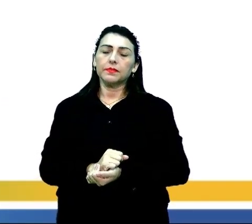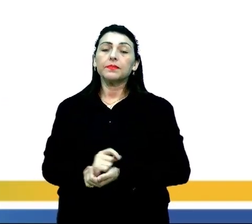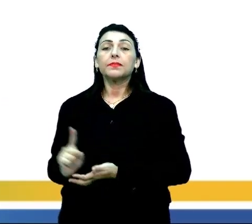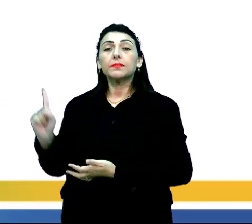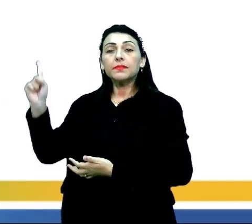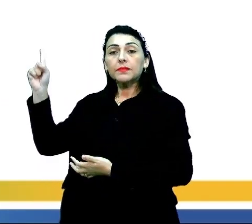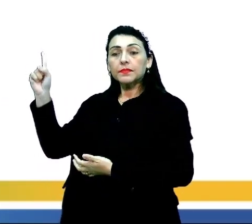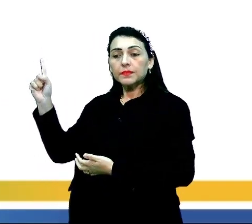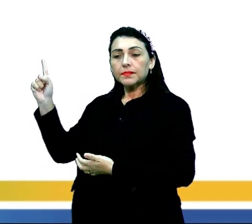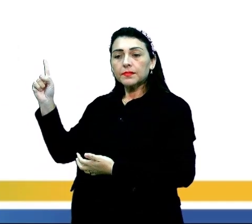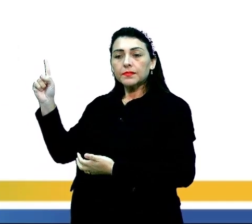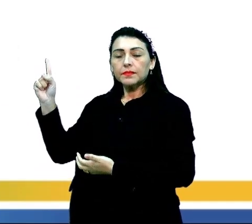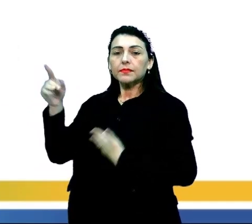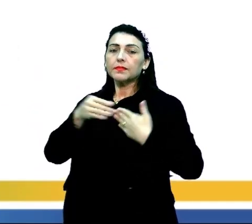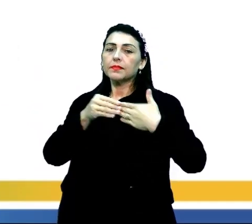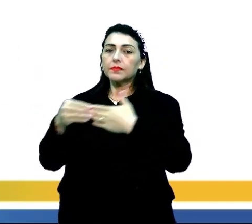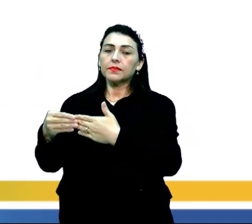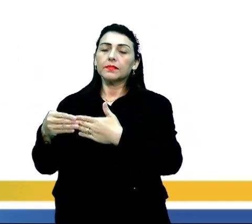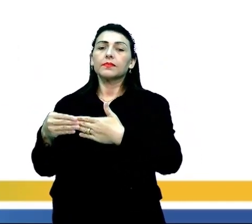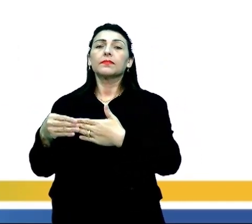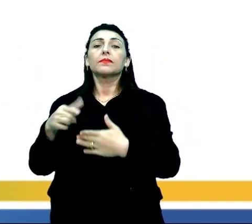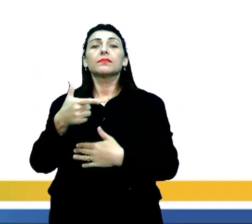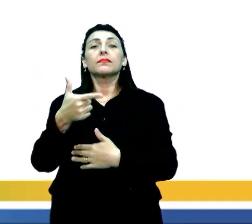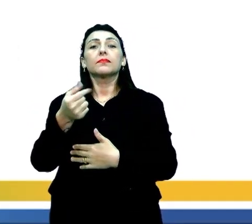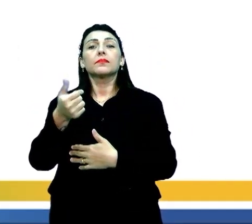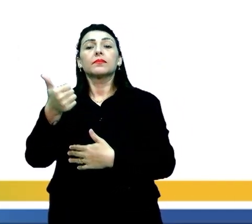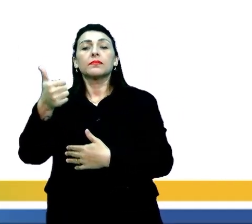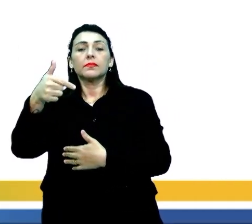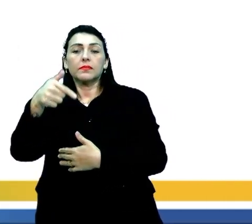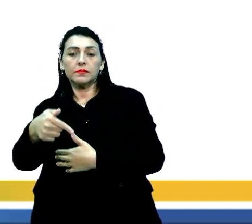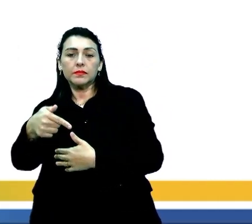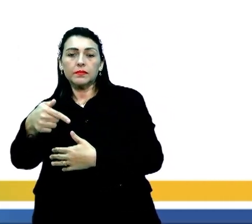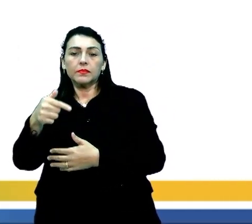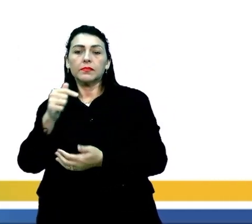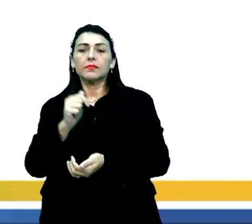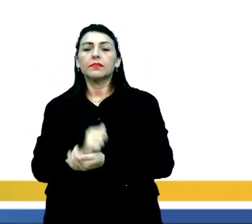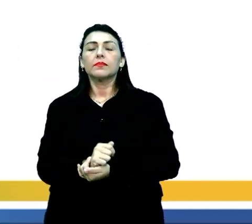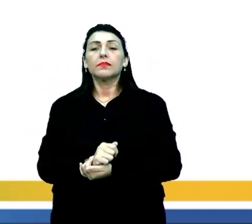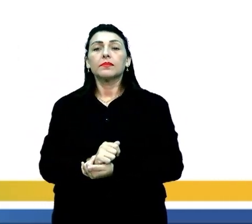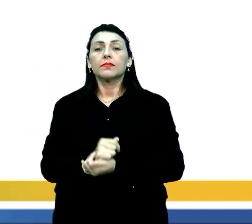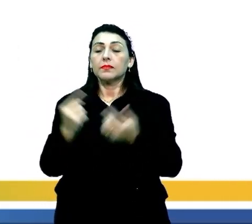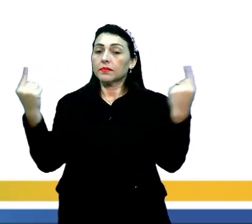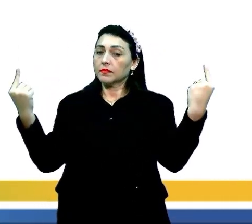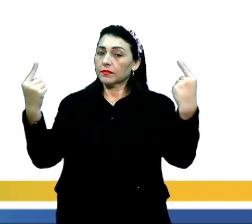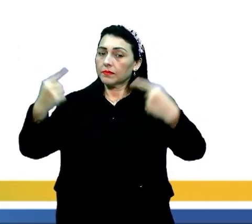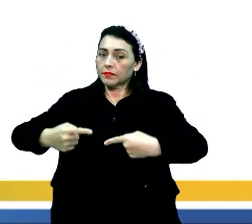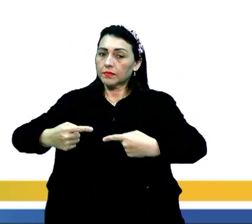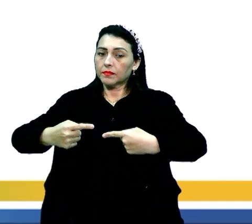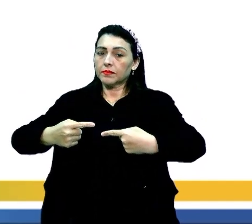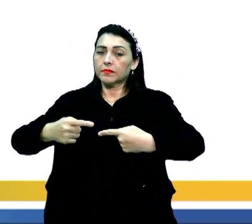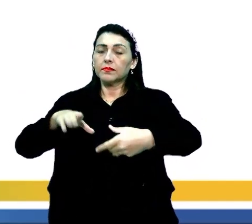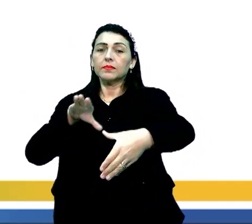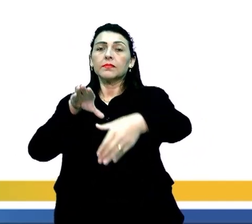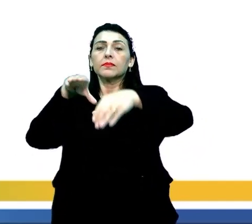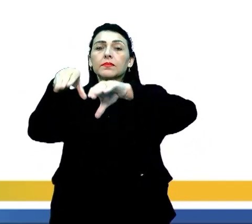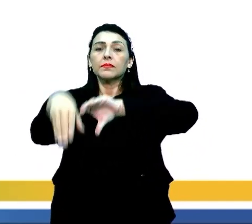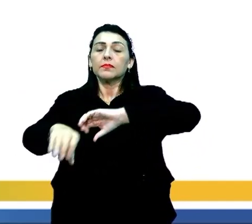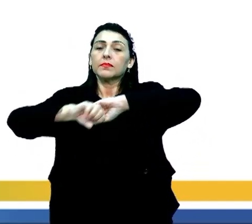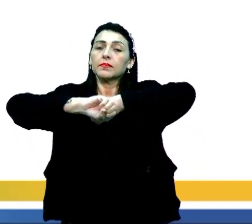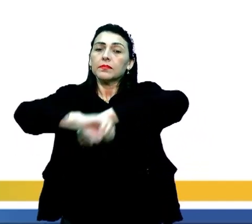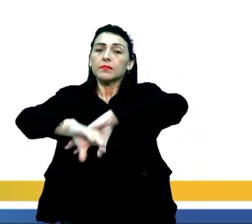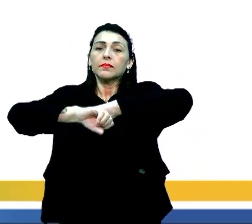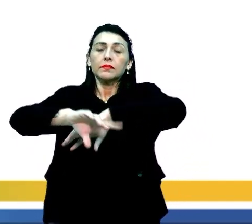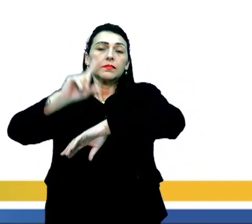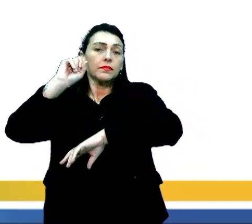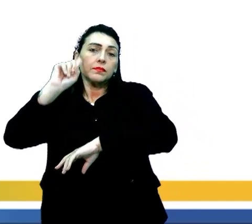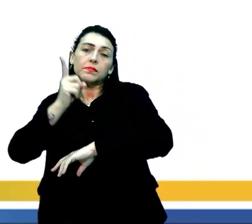E aí eu trouxe o tema, né, de 2017, e aí tem assim, desafios para a formação educacional